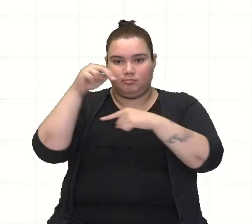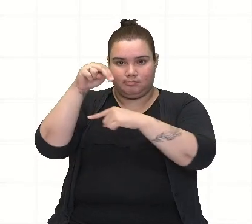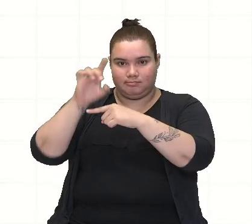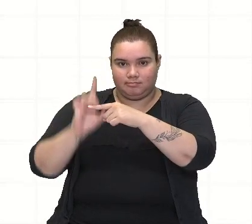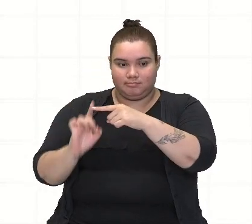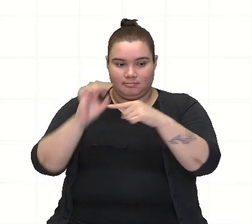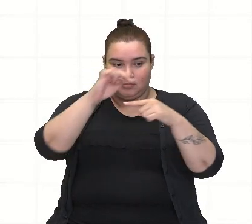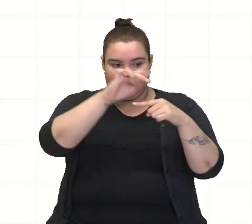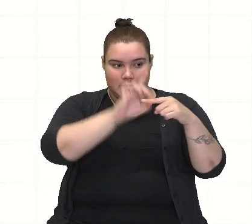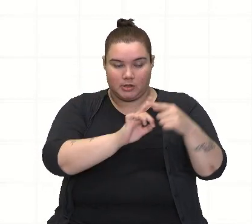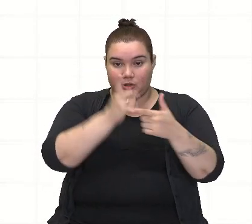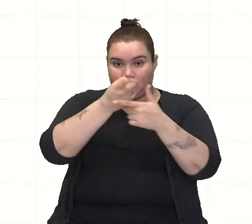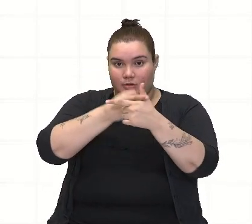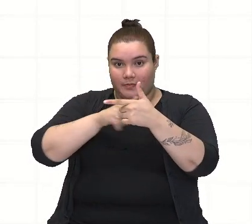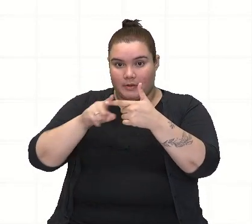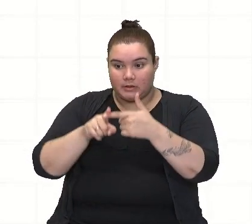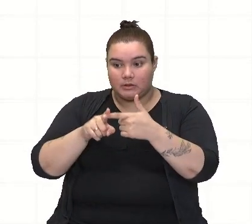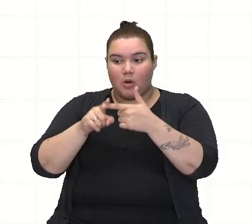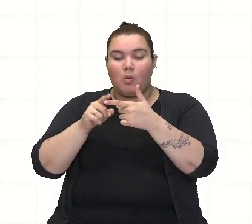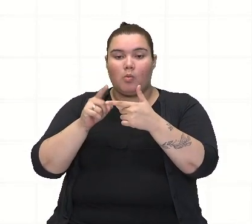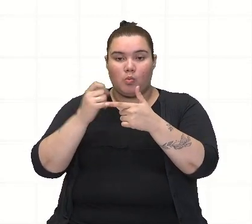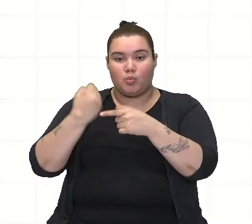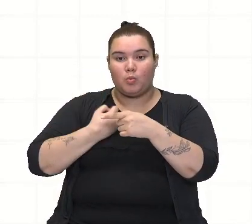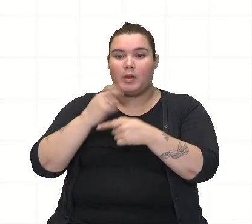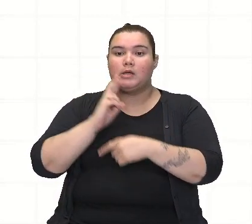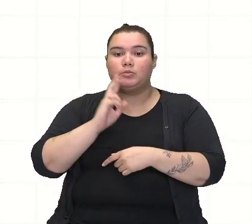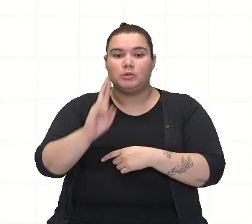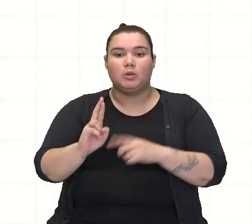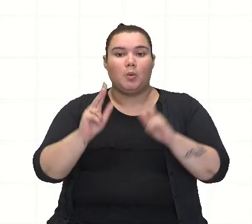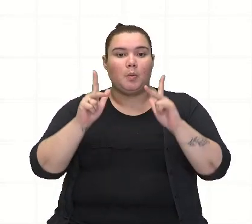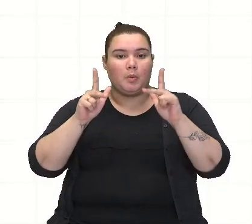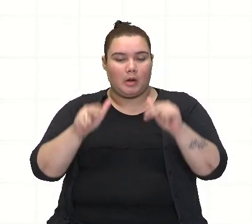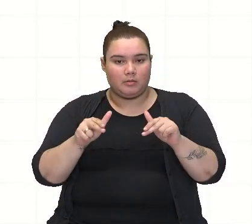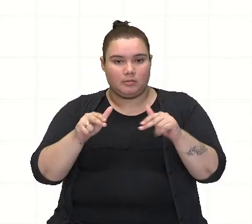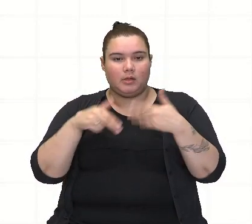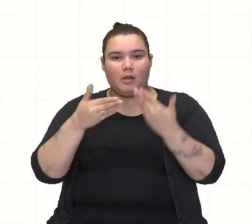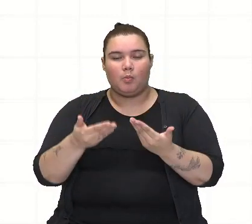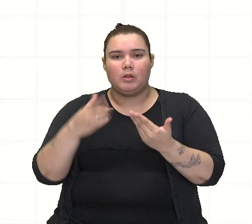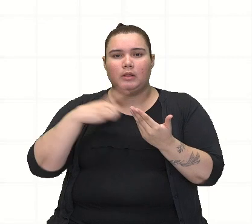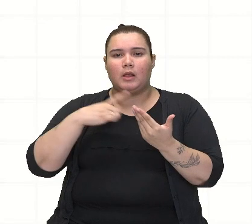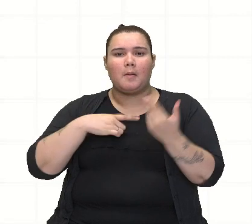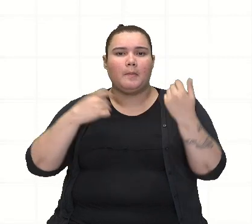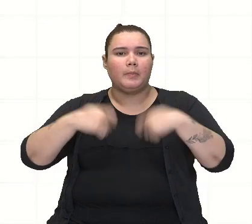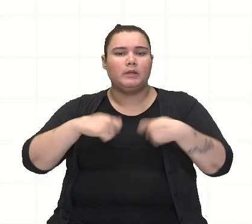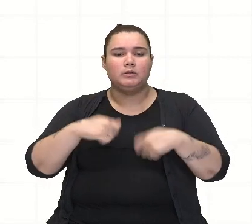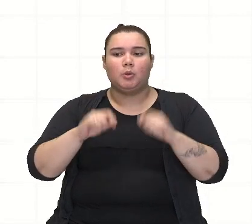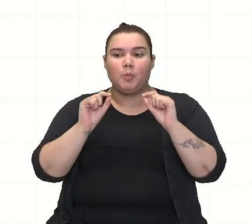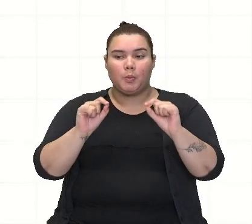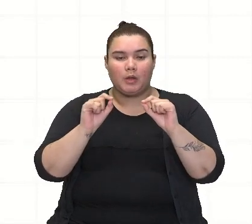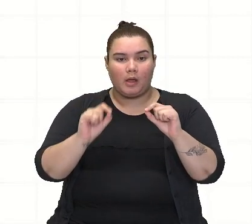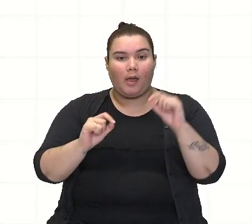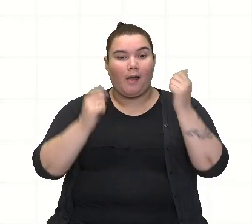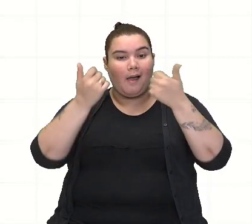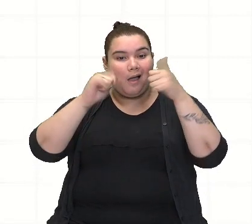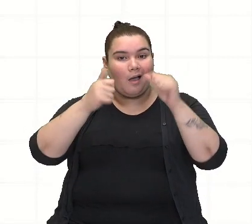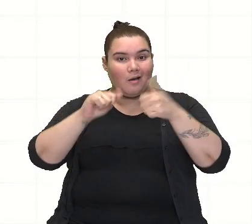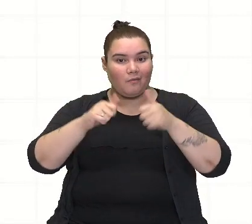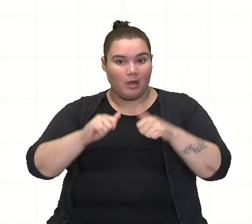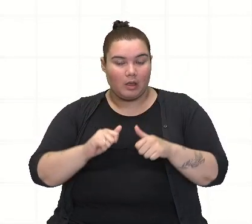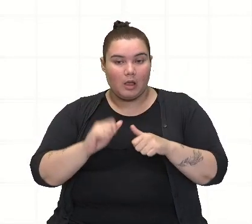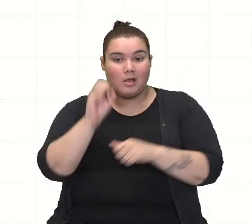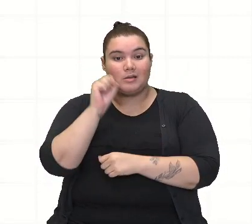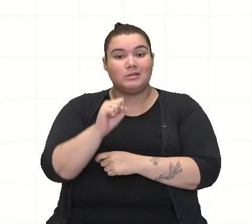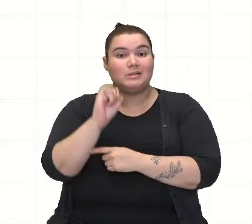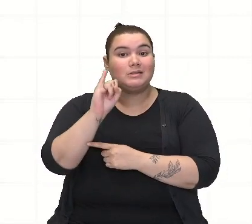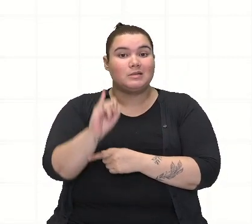iguais. Então, você diz que elas são proporcionais. Olha. Deve-se fazer o que depois disso? Olha, avaliar